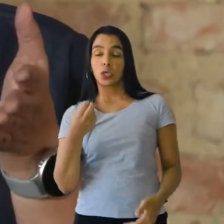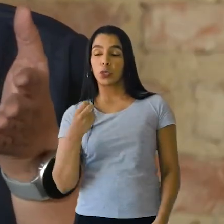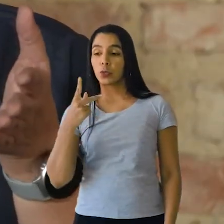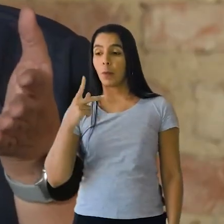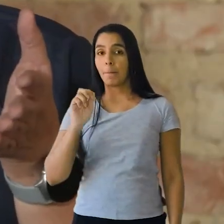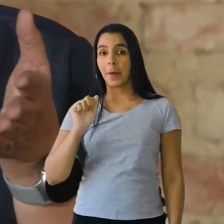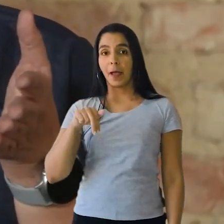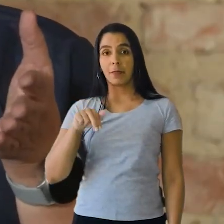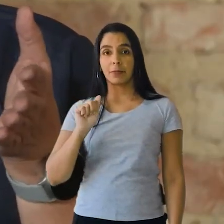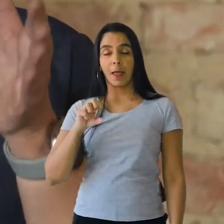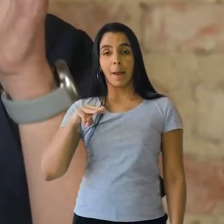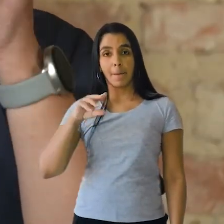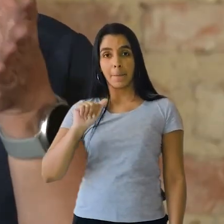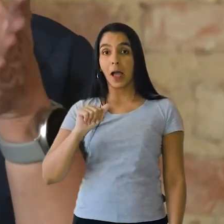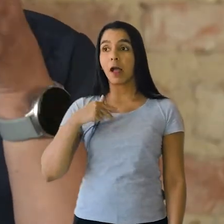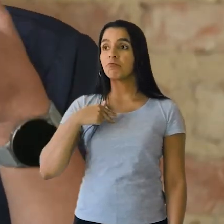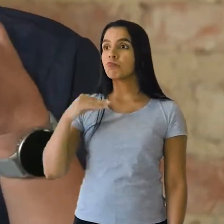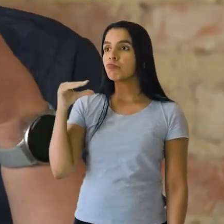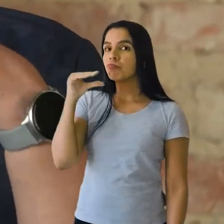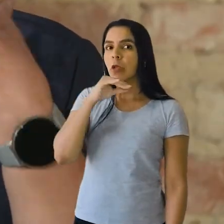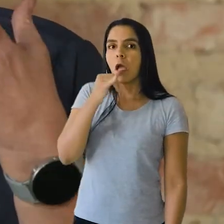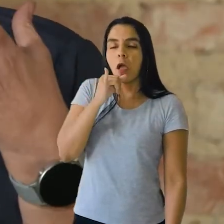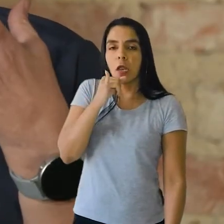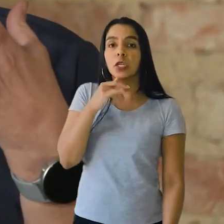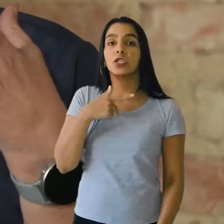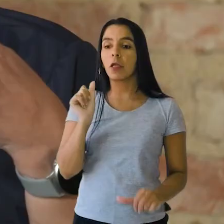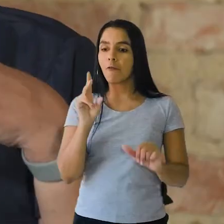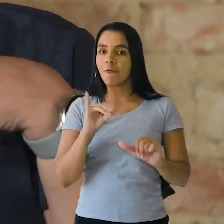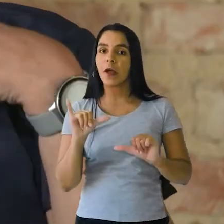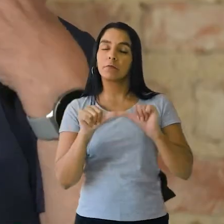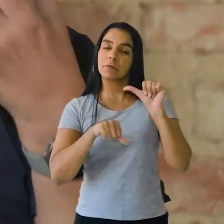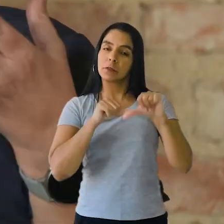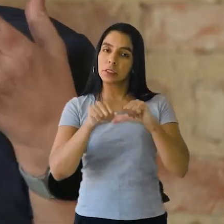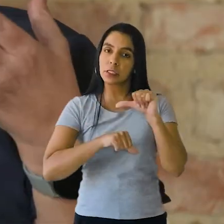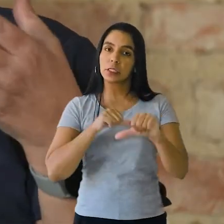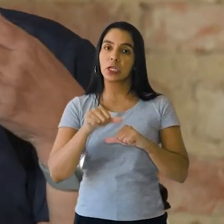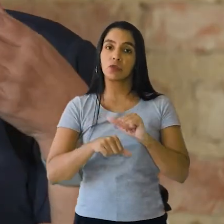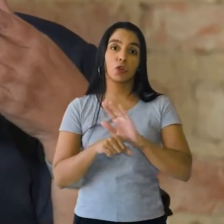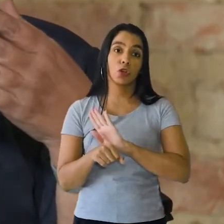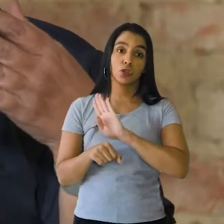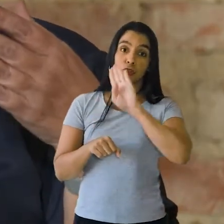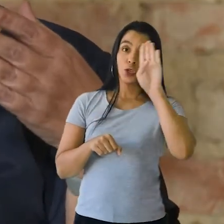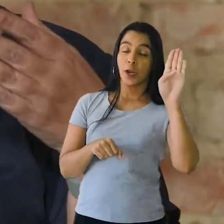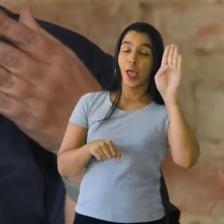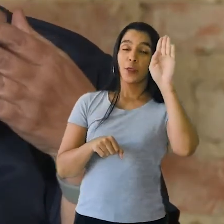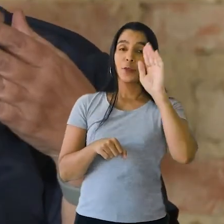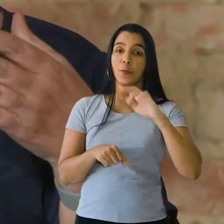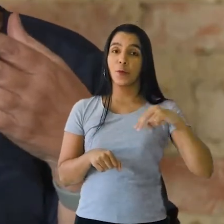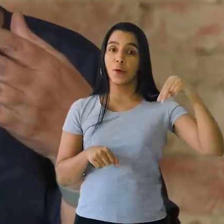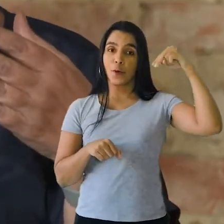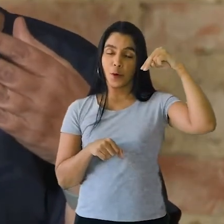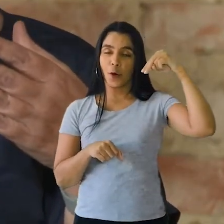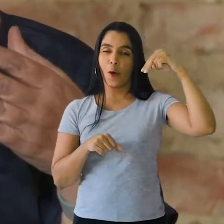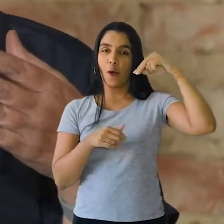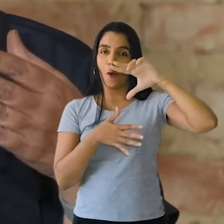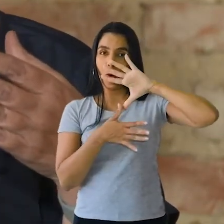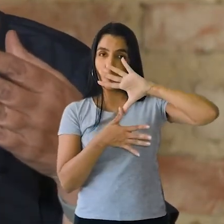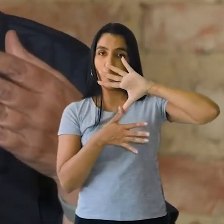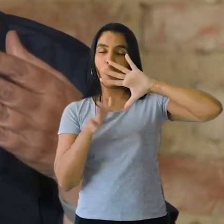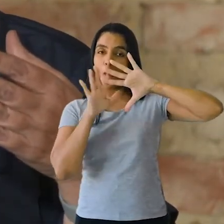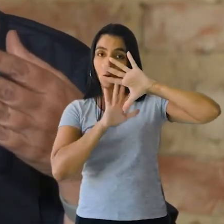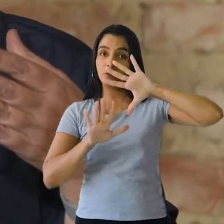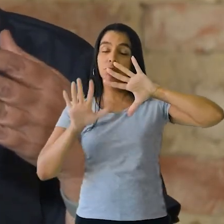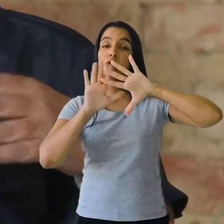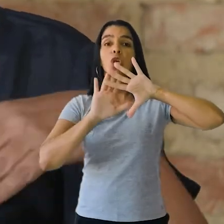fechamento do Istmo do Panamá, esse calor, essa energia, ela passa então a ser transferida diretamente para o